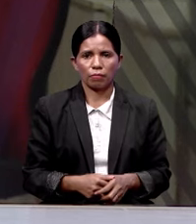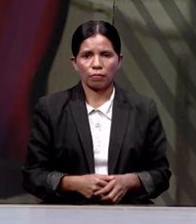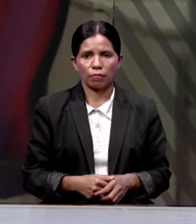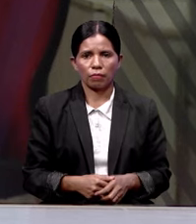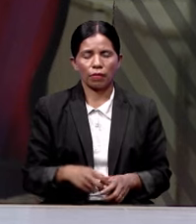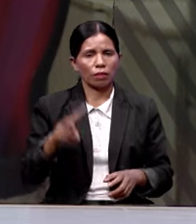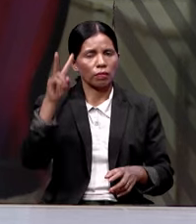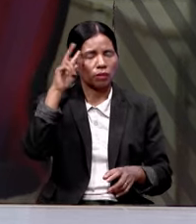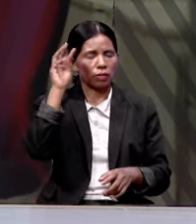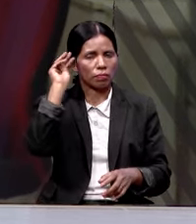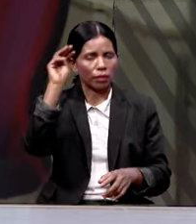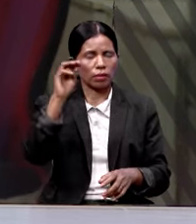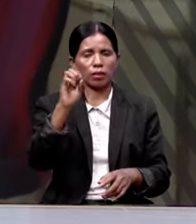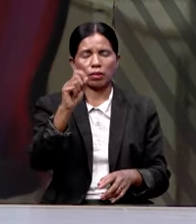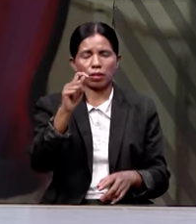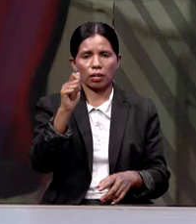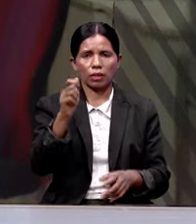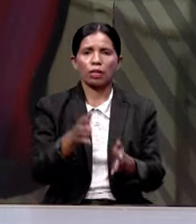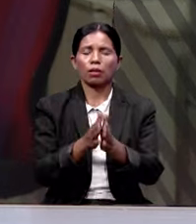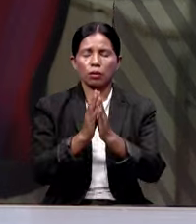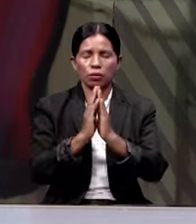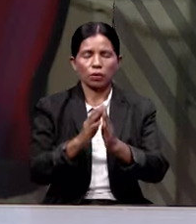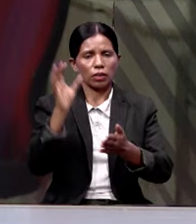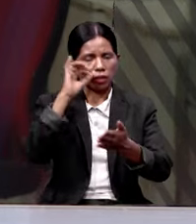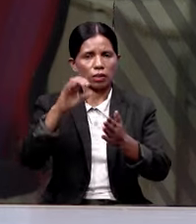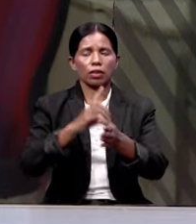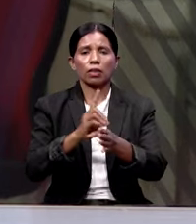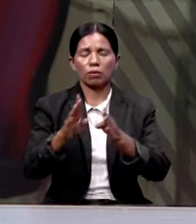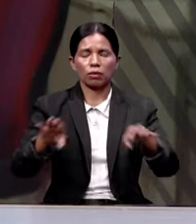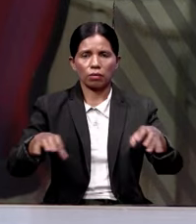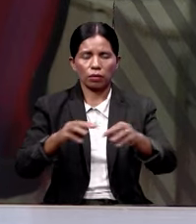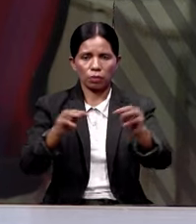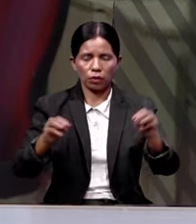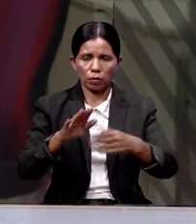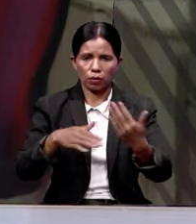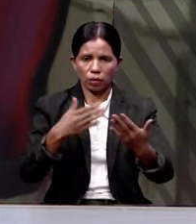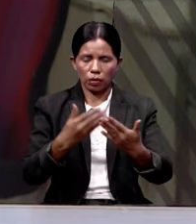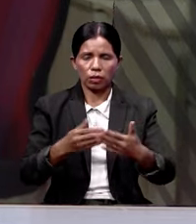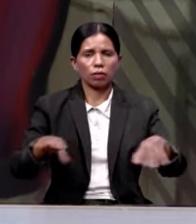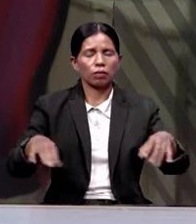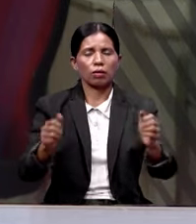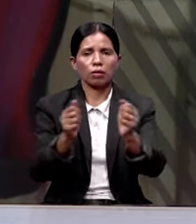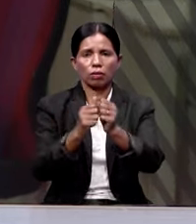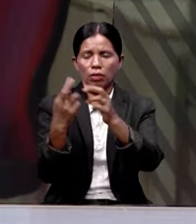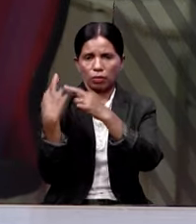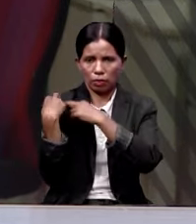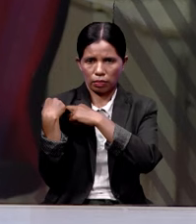Vice-ministro da Administração Estatal e secretário no Diretor do Serviço Municipal Sira, ato serviço ou